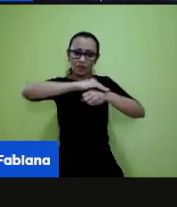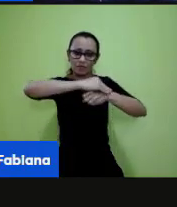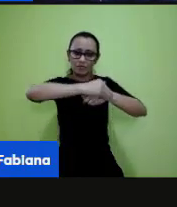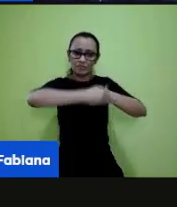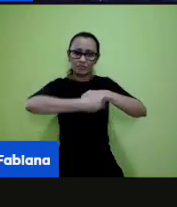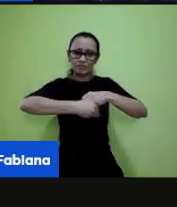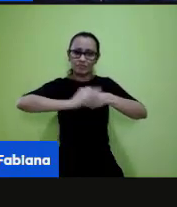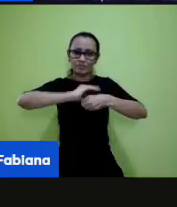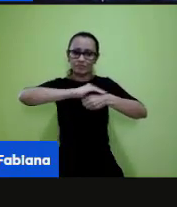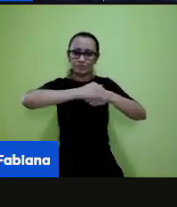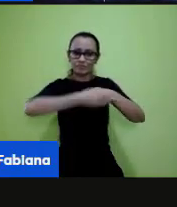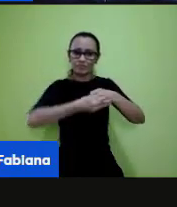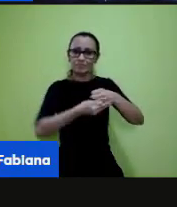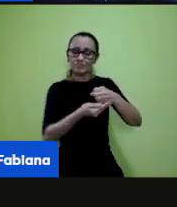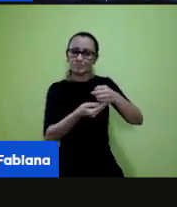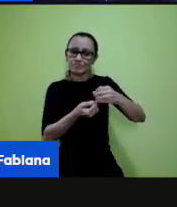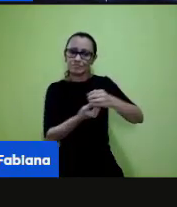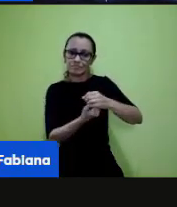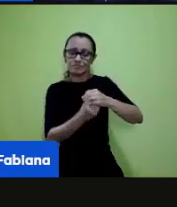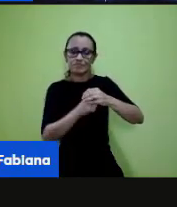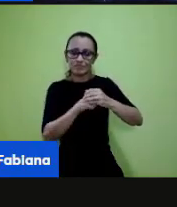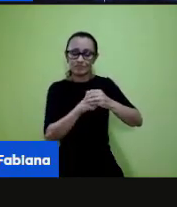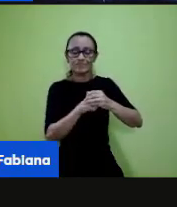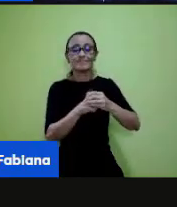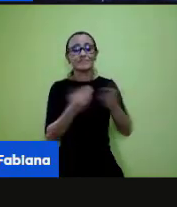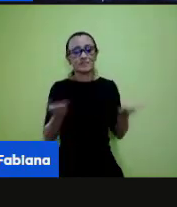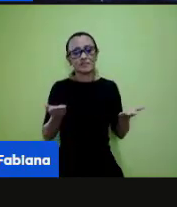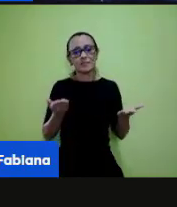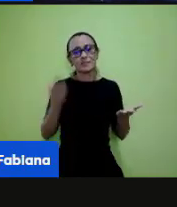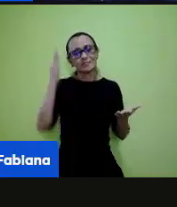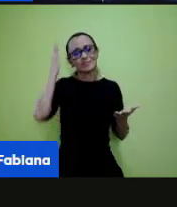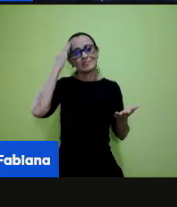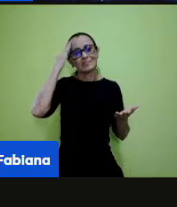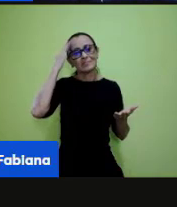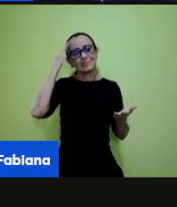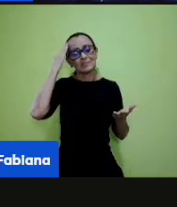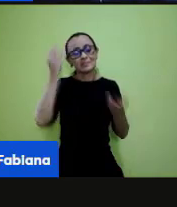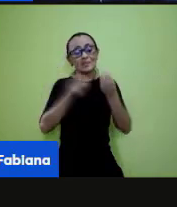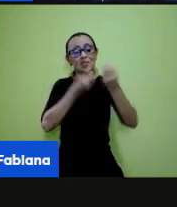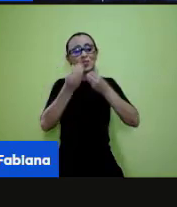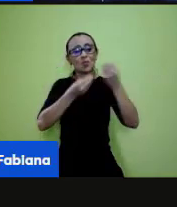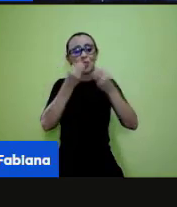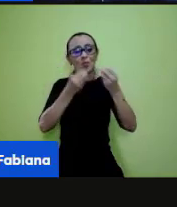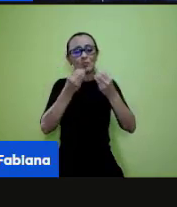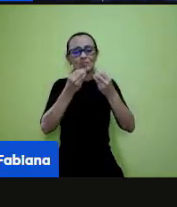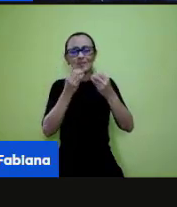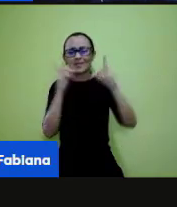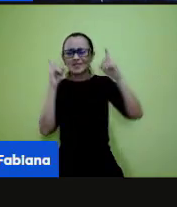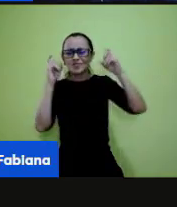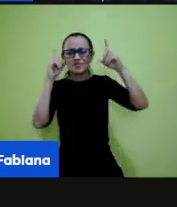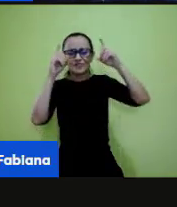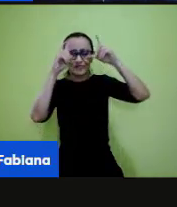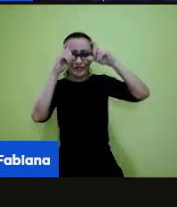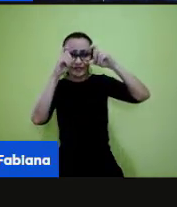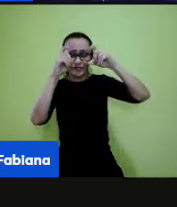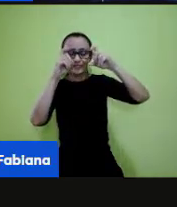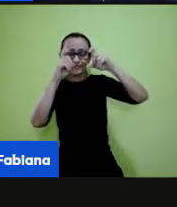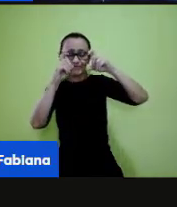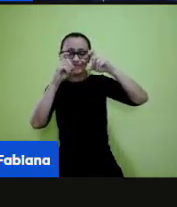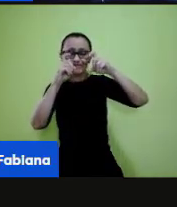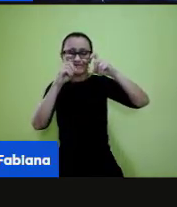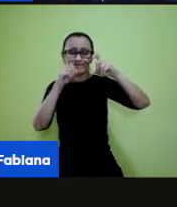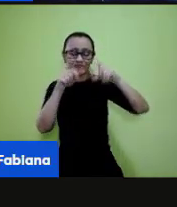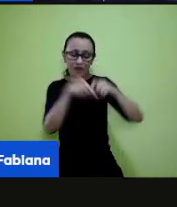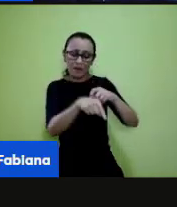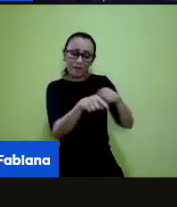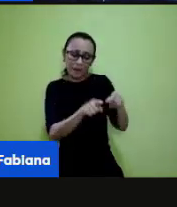nós entendemos a dificuldade de erradicação desse vetor no meio ambiente e o que se tem entendido e o